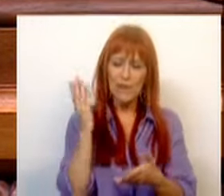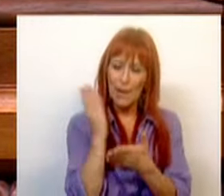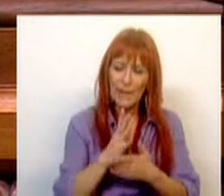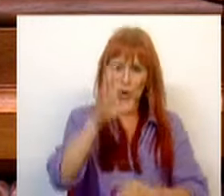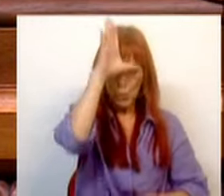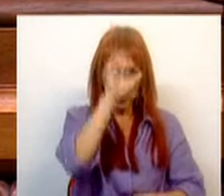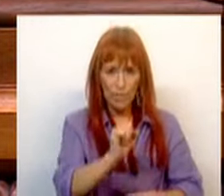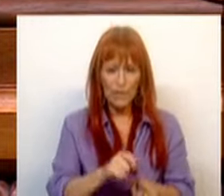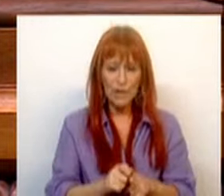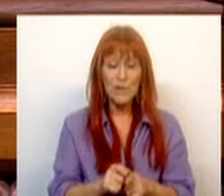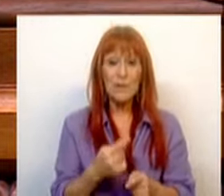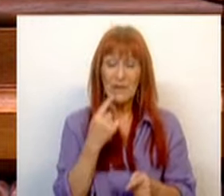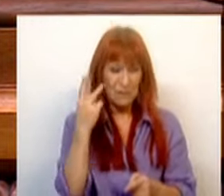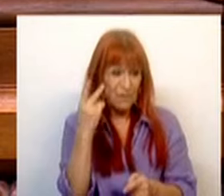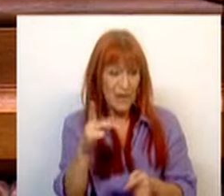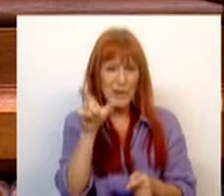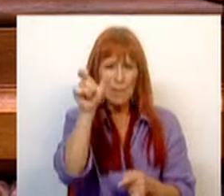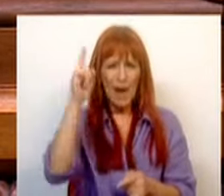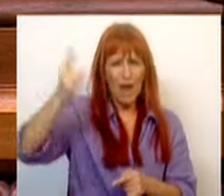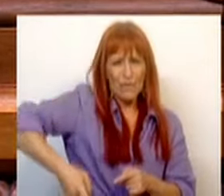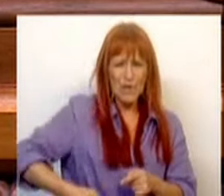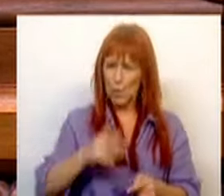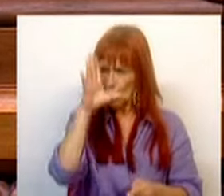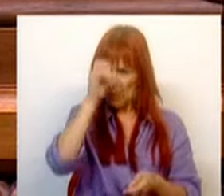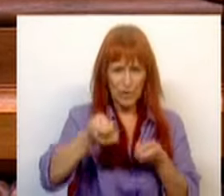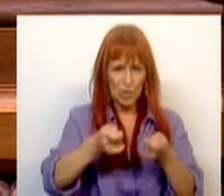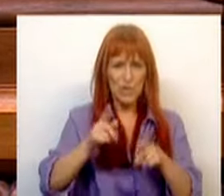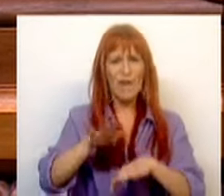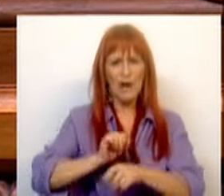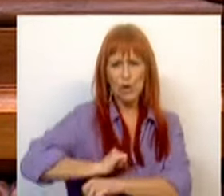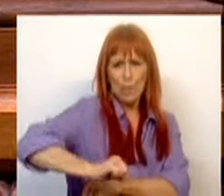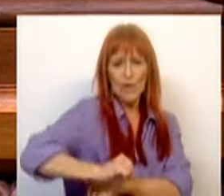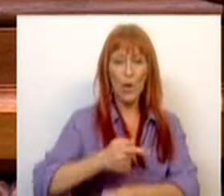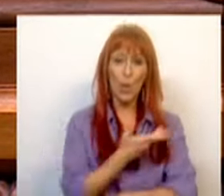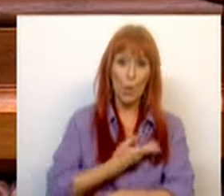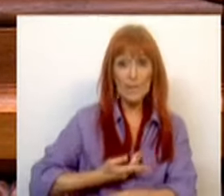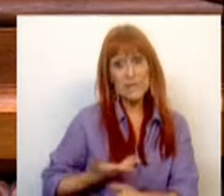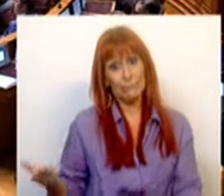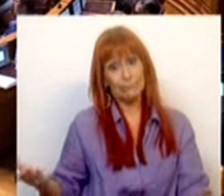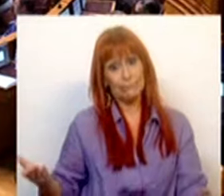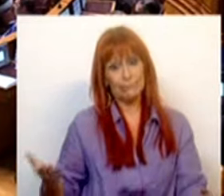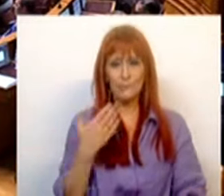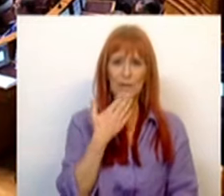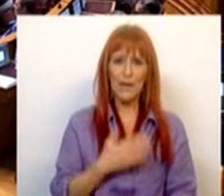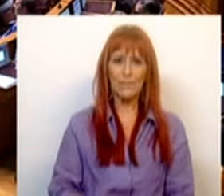Governo, pelo que se vê, a palavra de ordem não é governar, é fazer oposição ao passado. Muito obrigada.